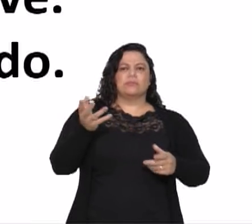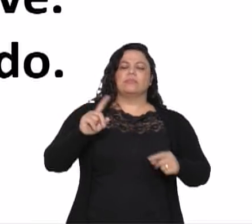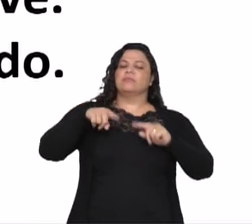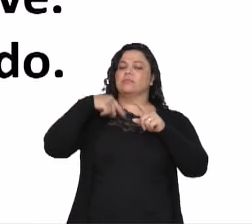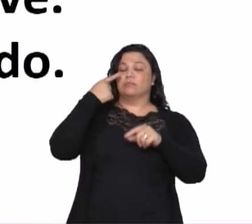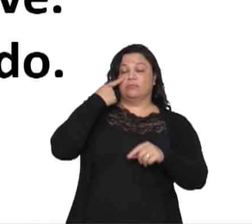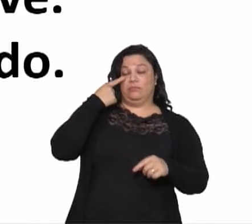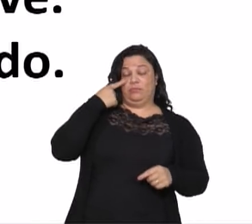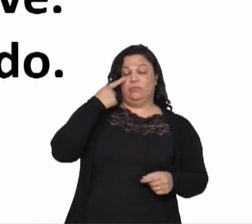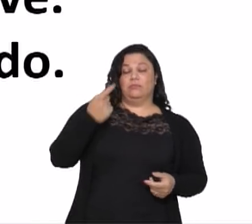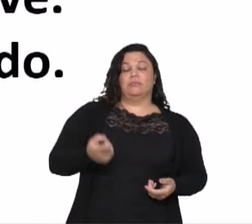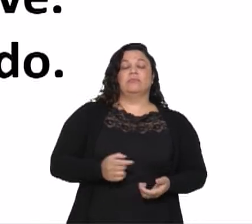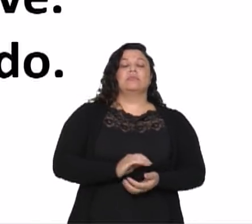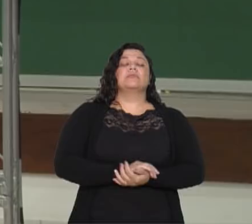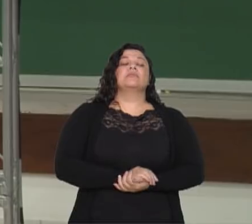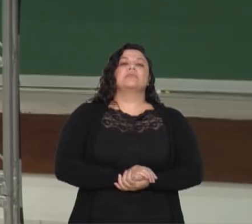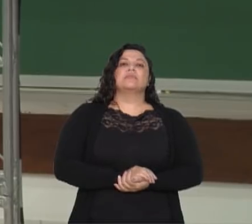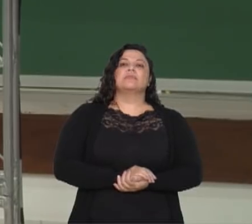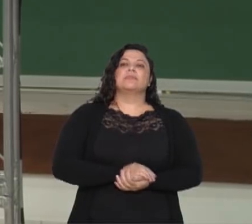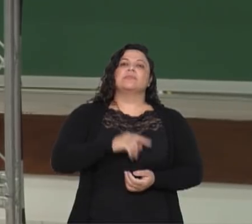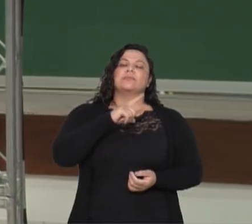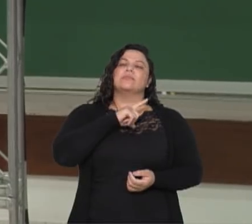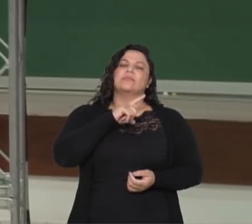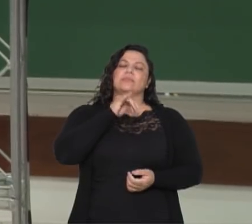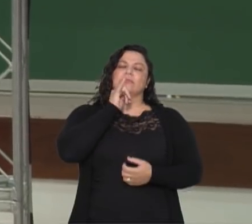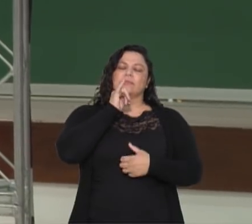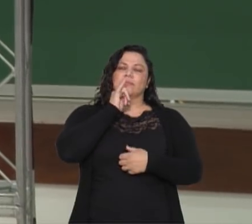melhor. Temos exemplos visuais.